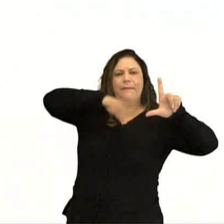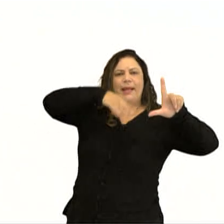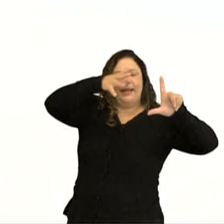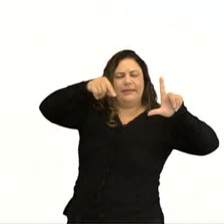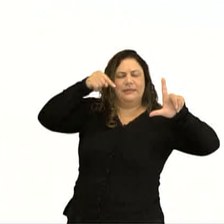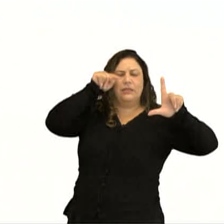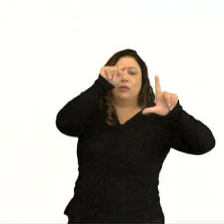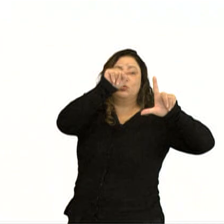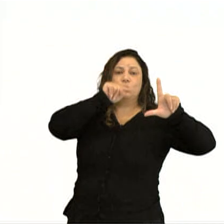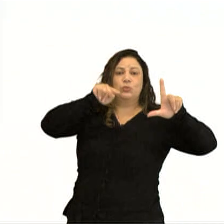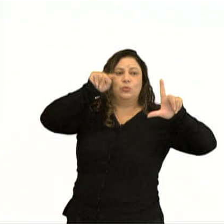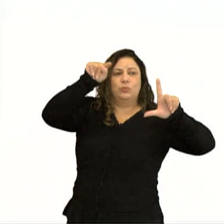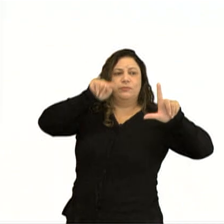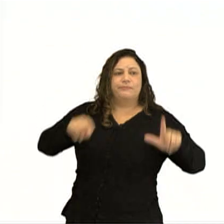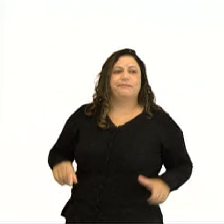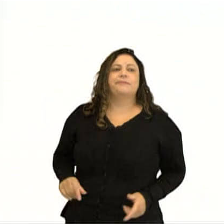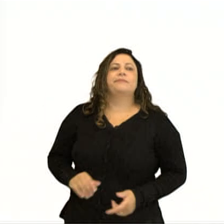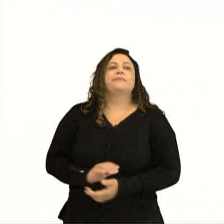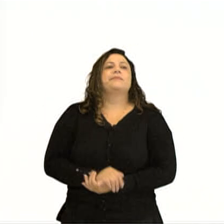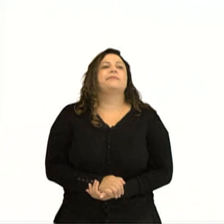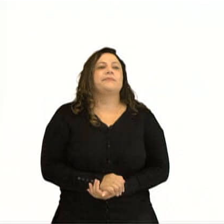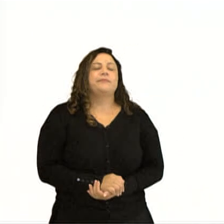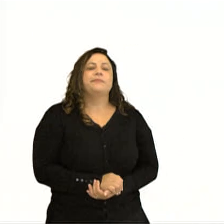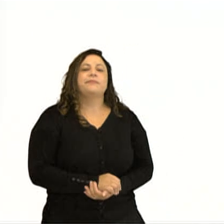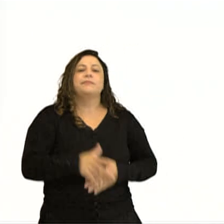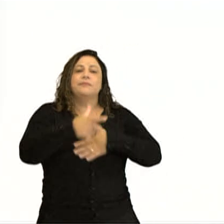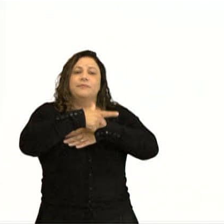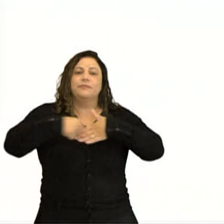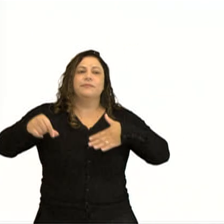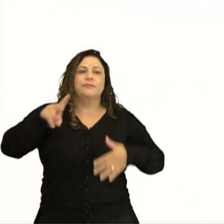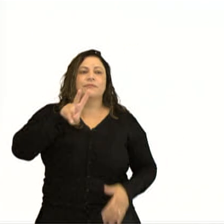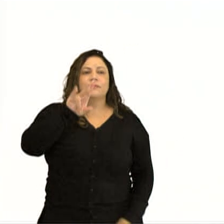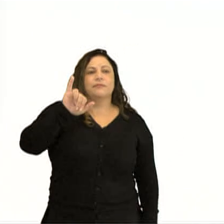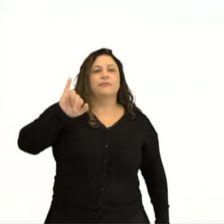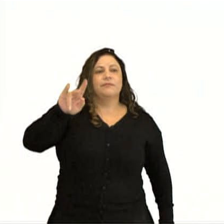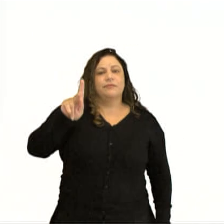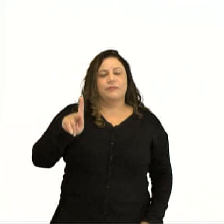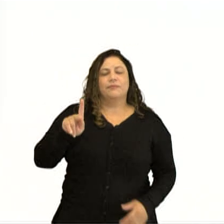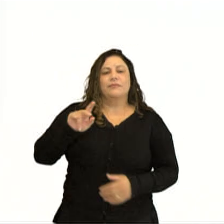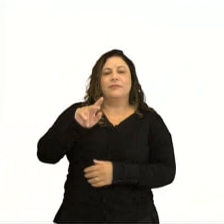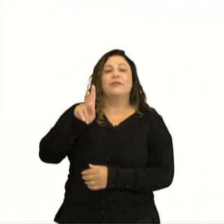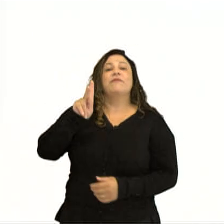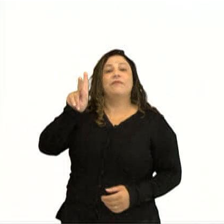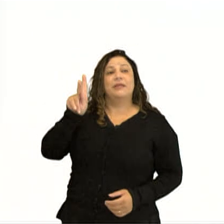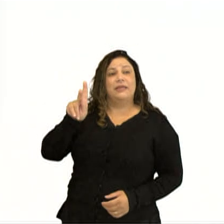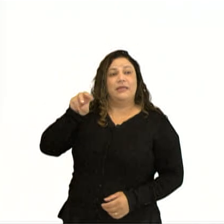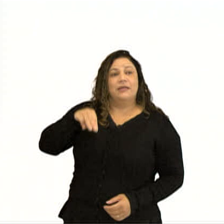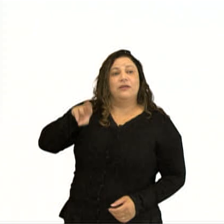no pontilhado. Aqui o artista Vic Muniz, olha que legal, ele pegou, o artista Vic Muniz, ele é um